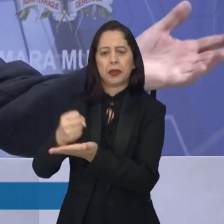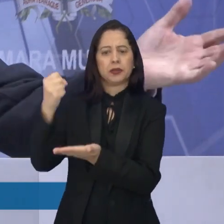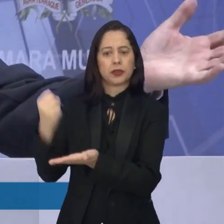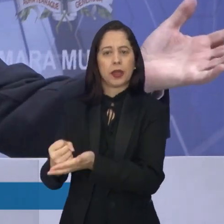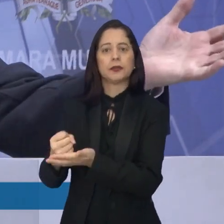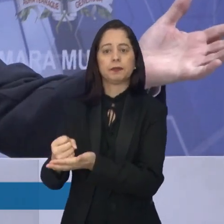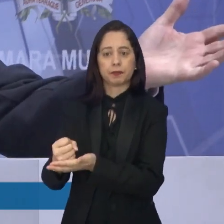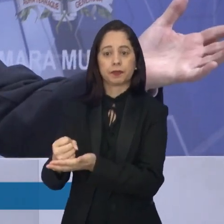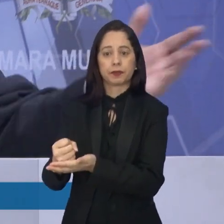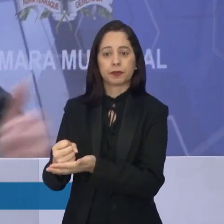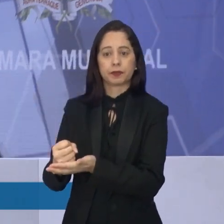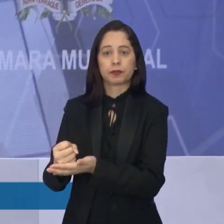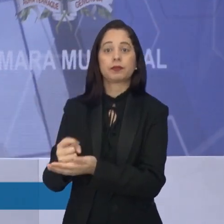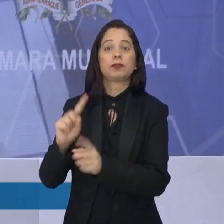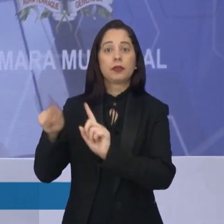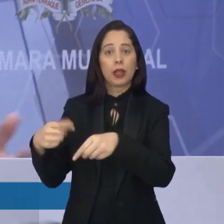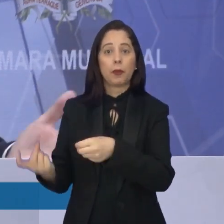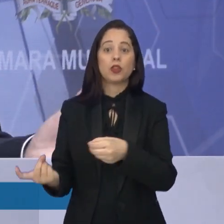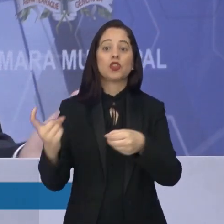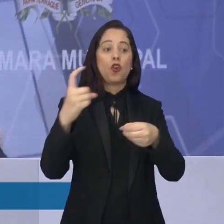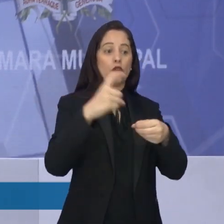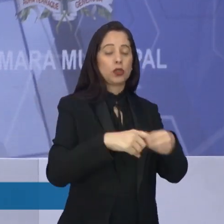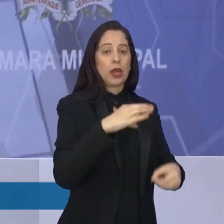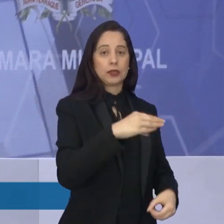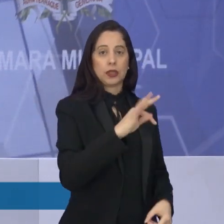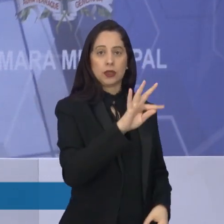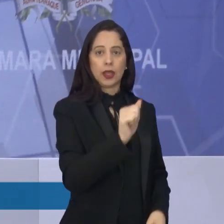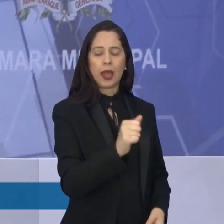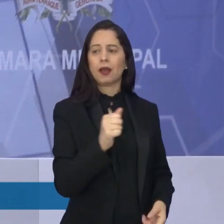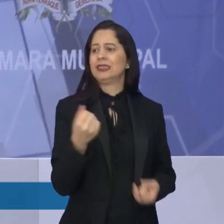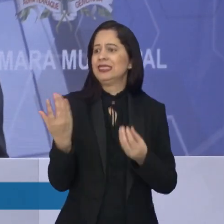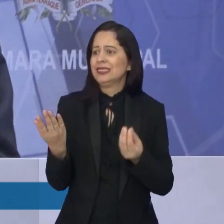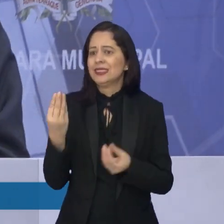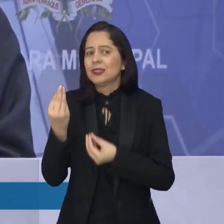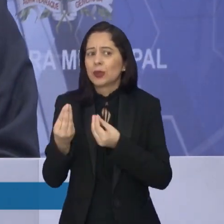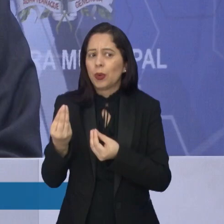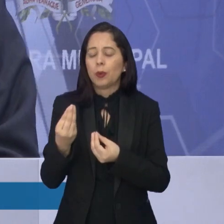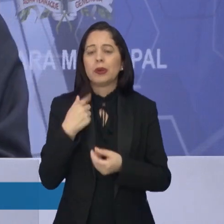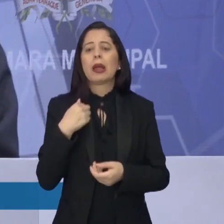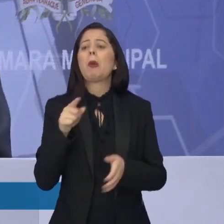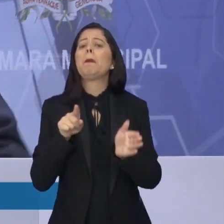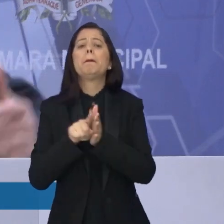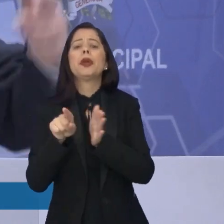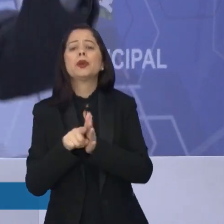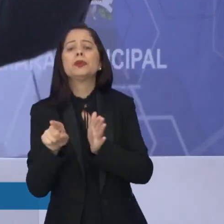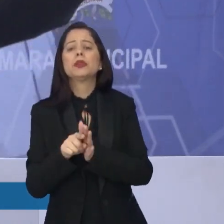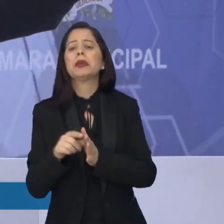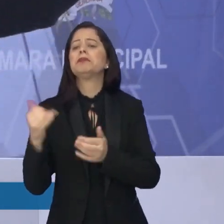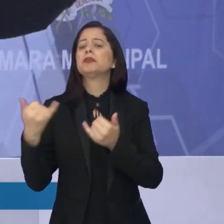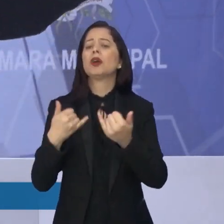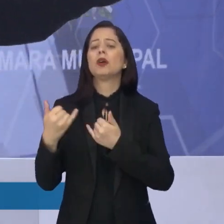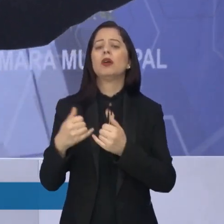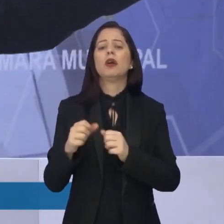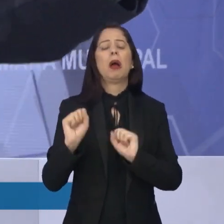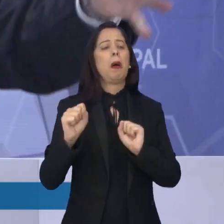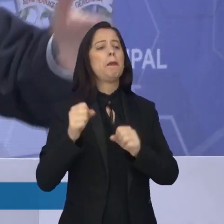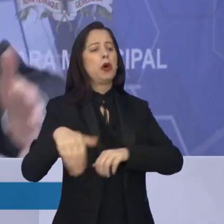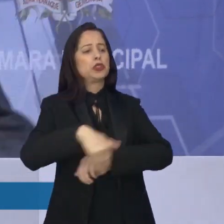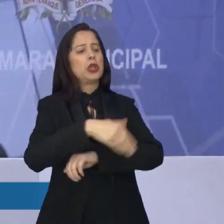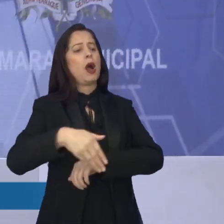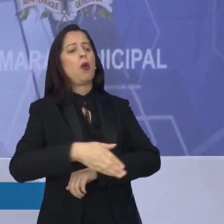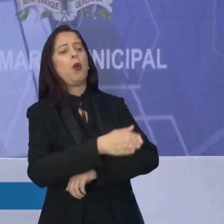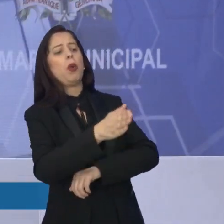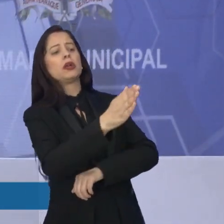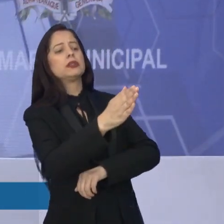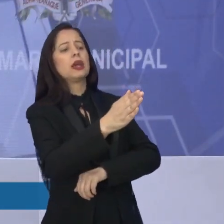acabou, eu precisava voltar para o CTA. Também não sabia como fazer. Pedi instruções, me disseram, segue por essa rua até o